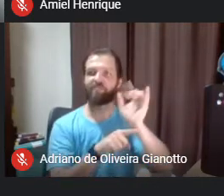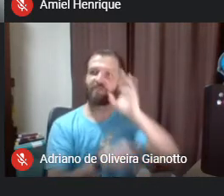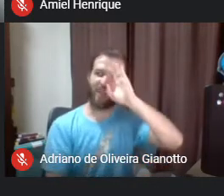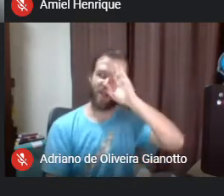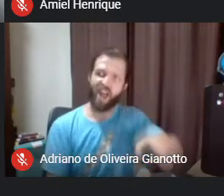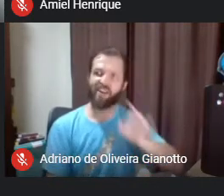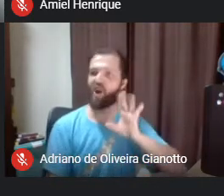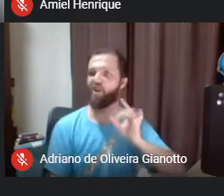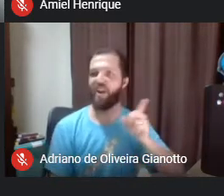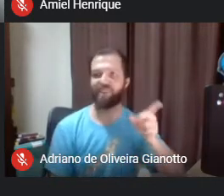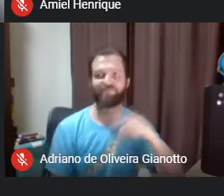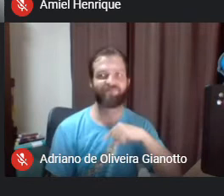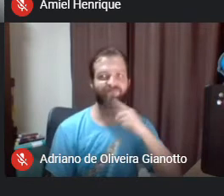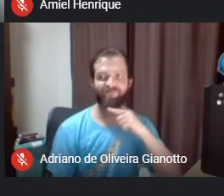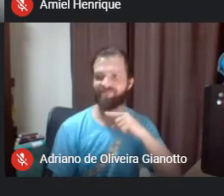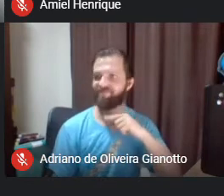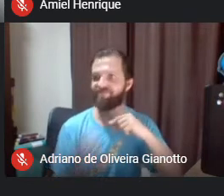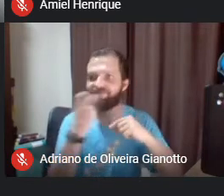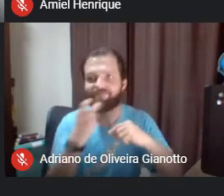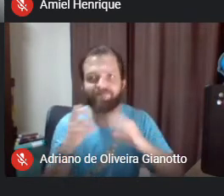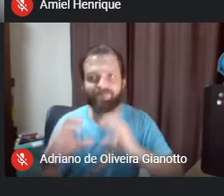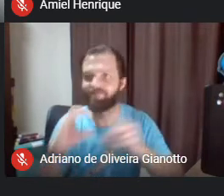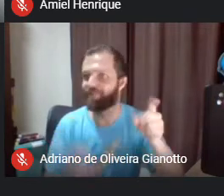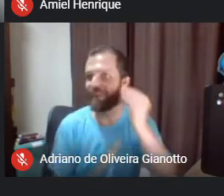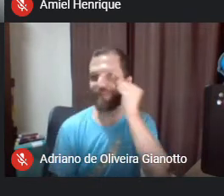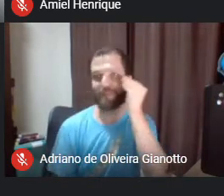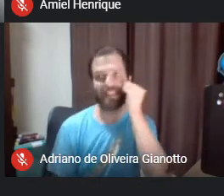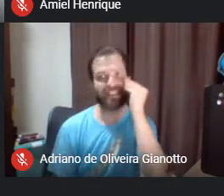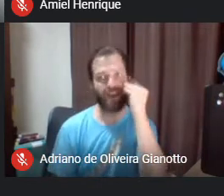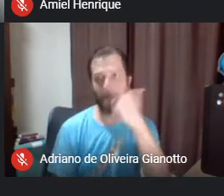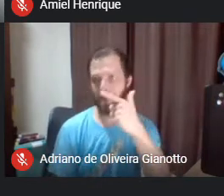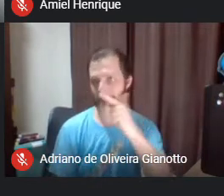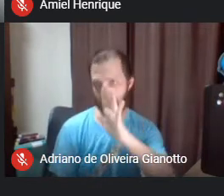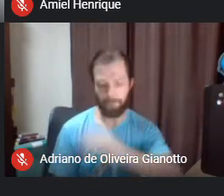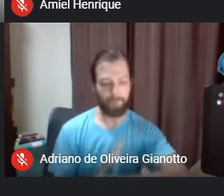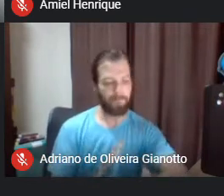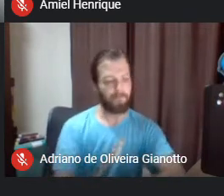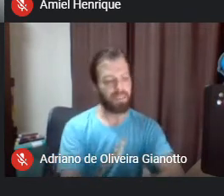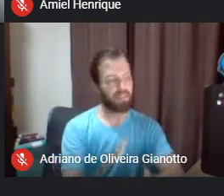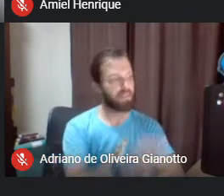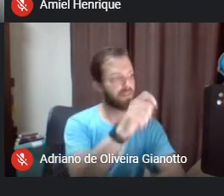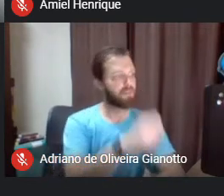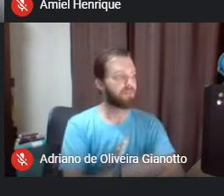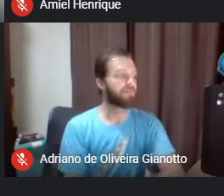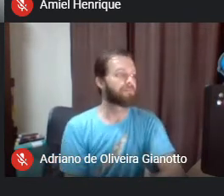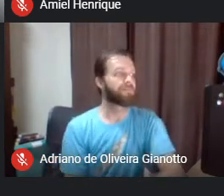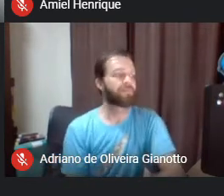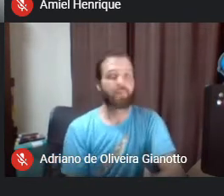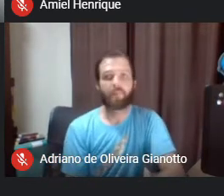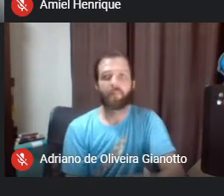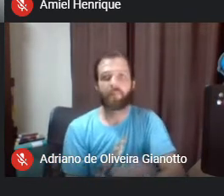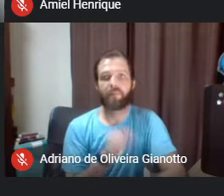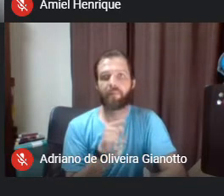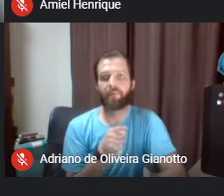surtia efeito. Ele falou, não, vamos utilizar aqui o alfabeto manual, porque o oralismo não tem condições.